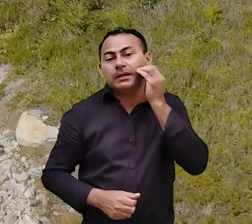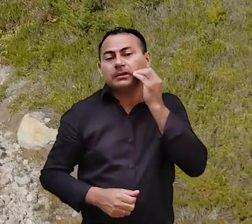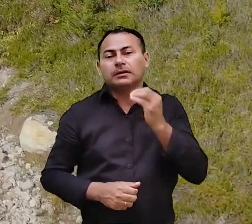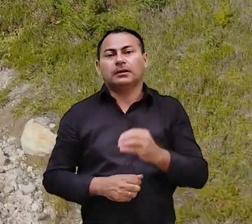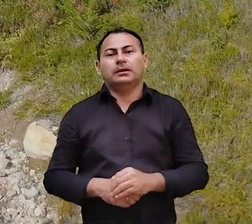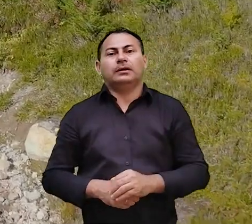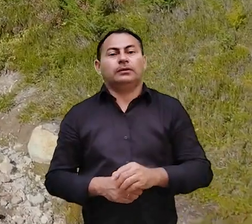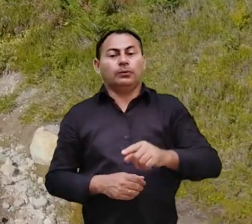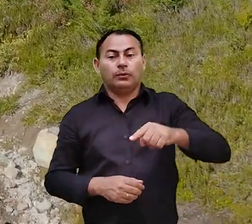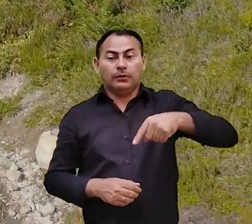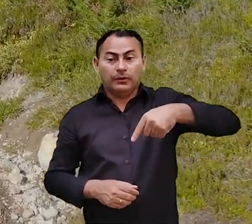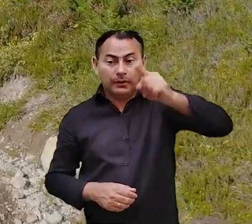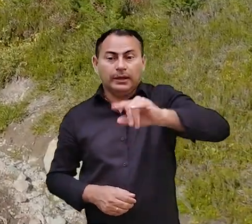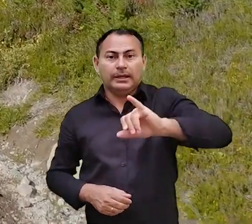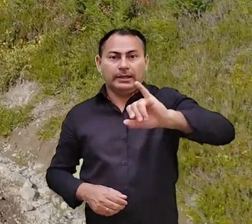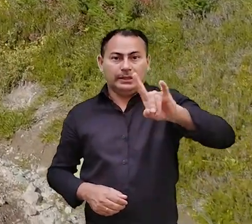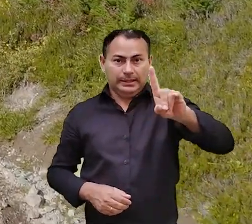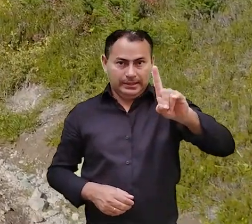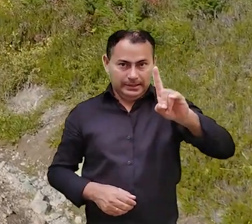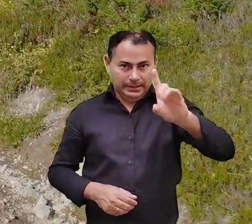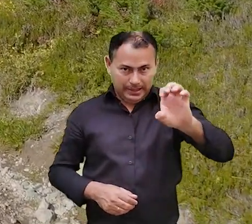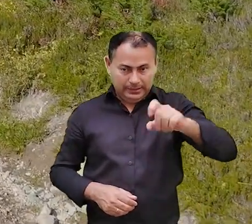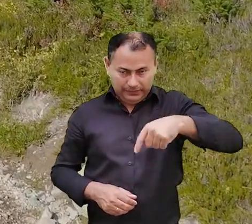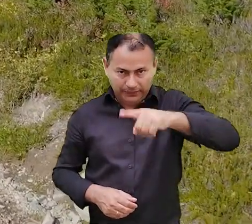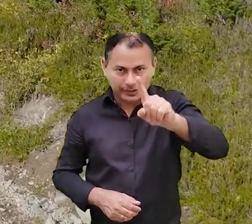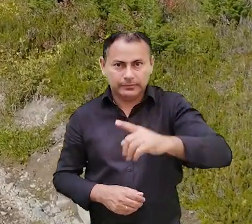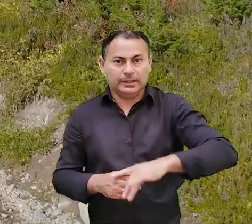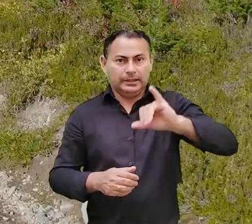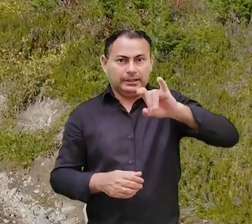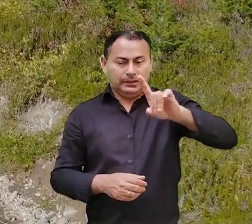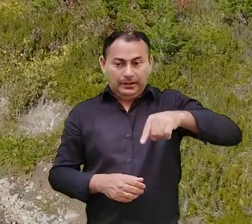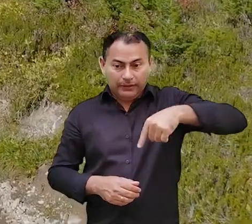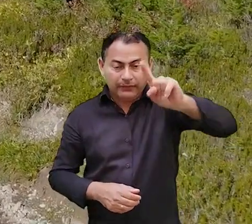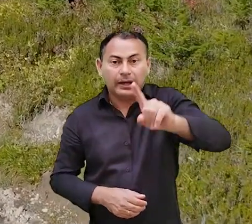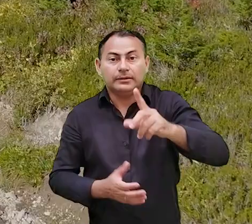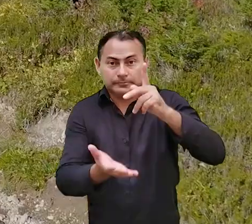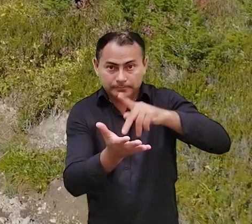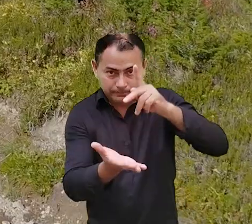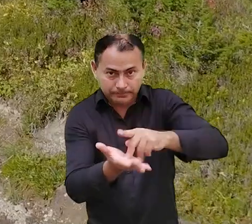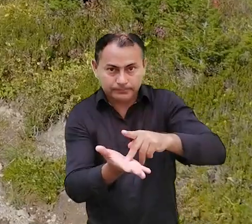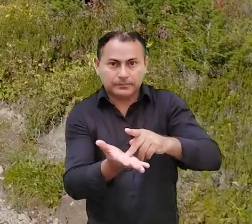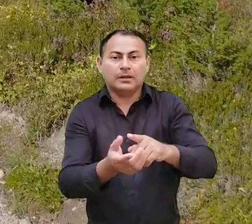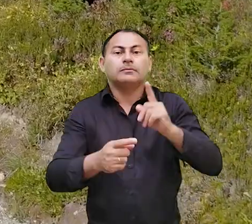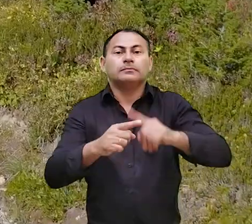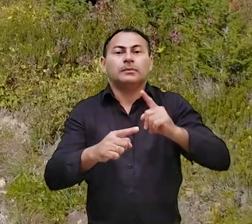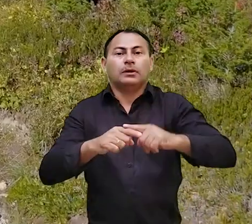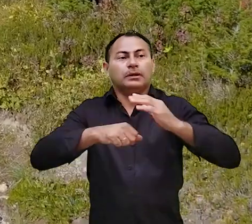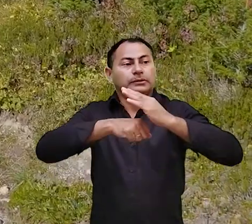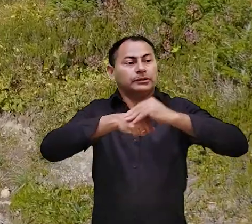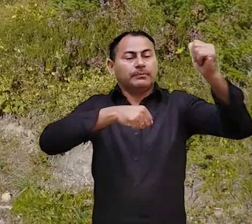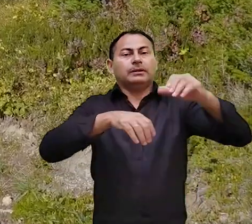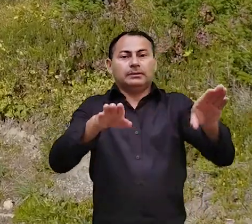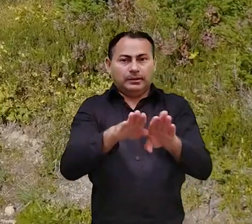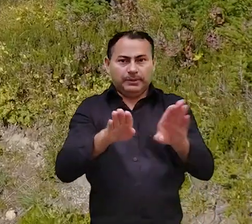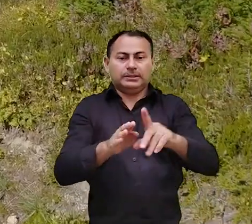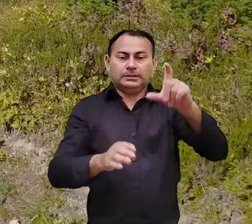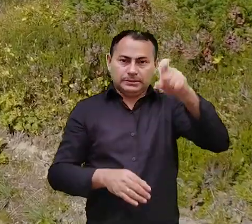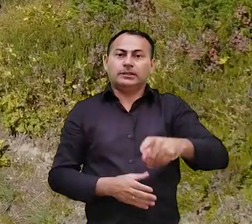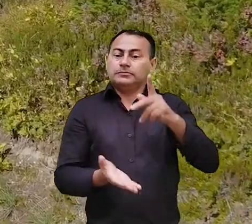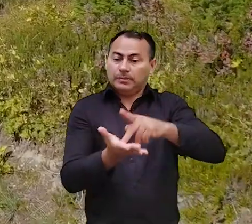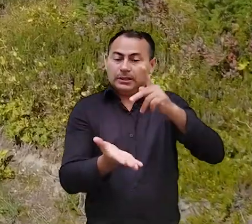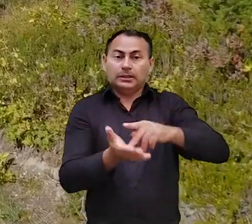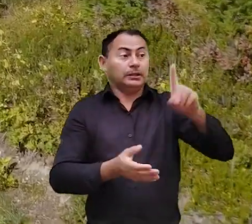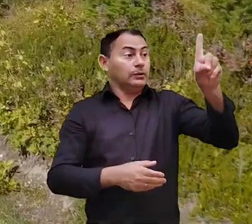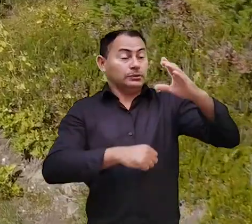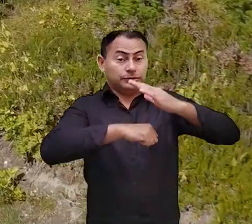de experiências do ide. A razão pela qual o ide deles era verdadeiro é porque o chamado